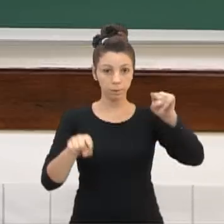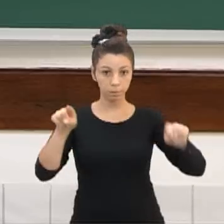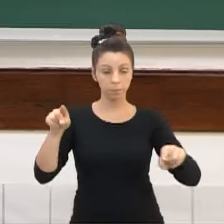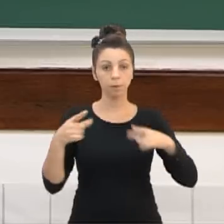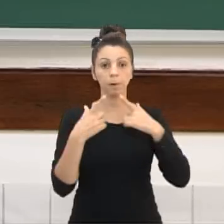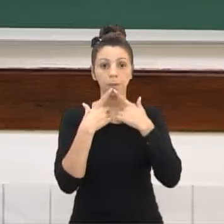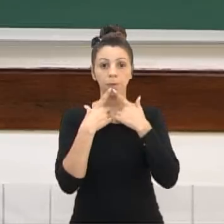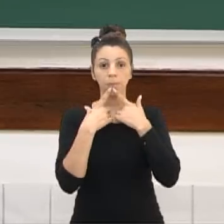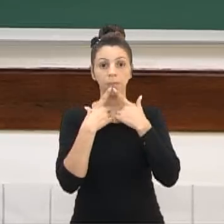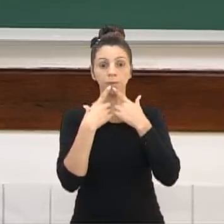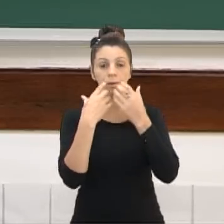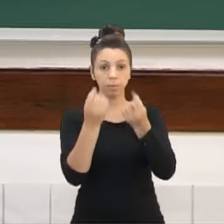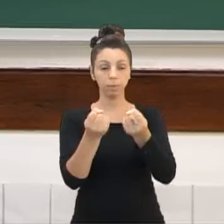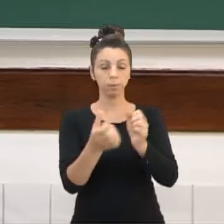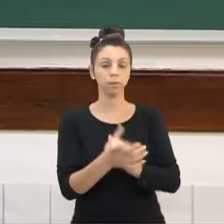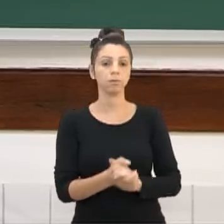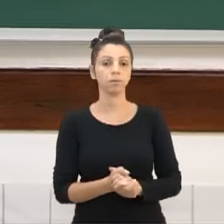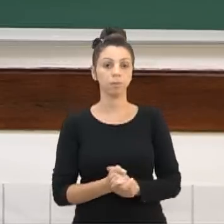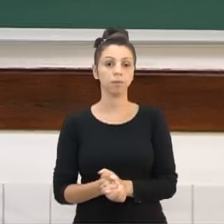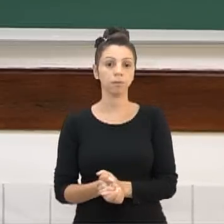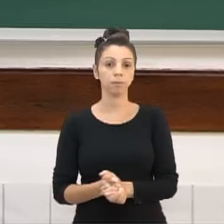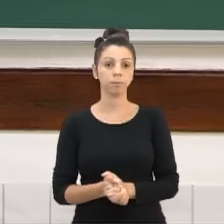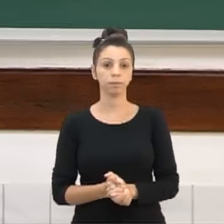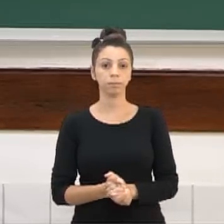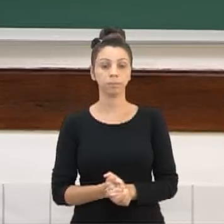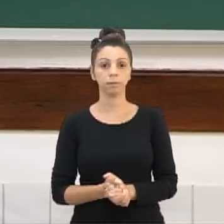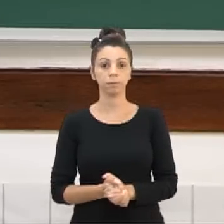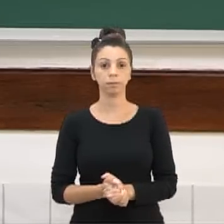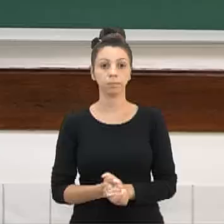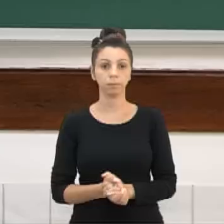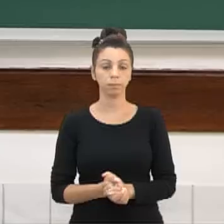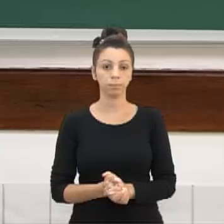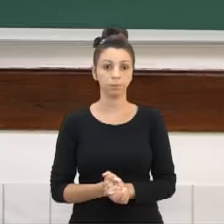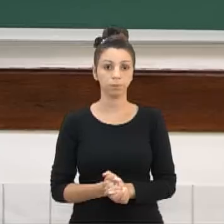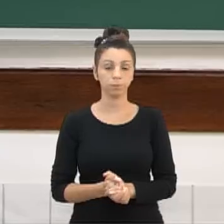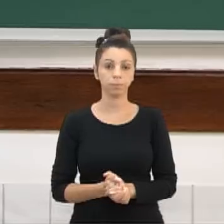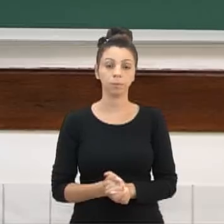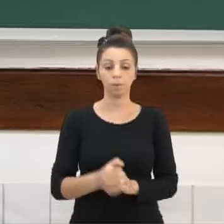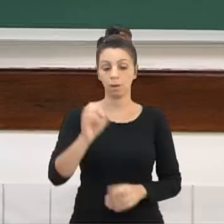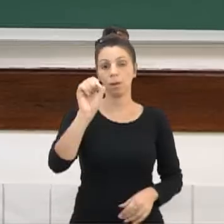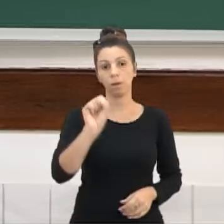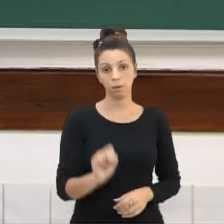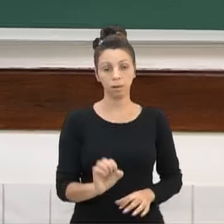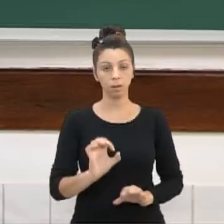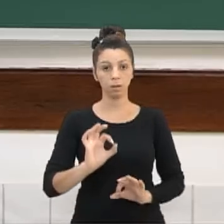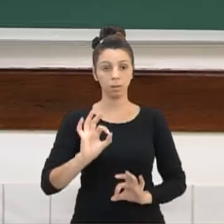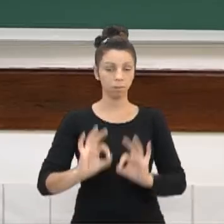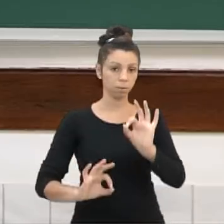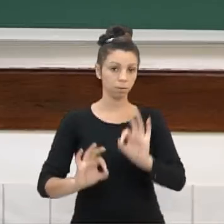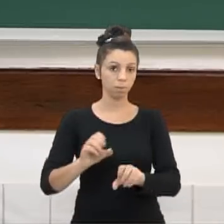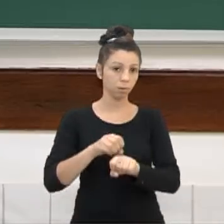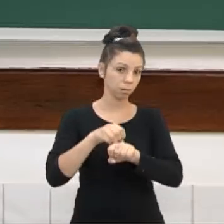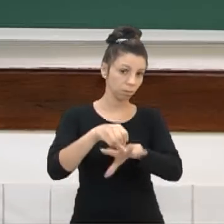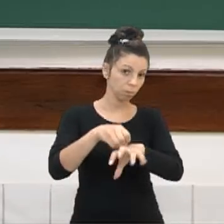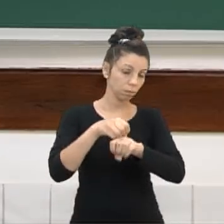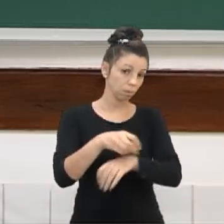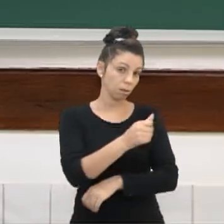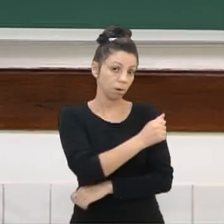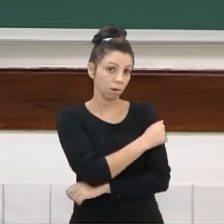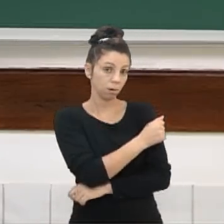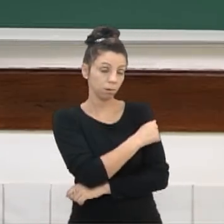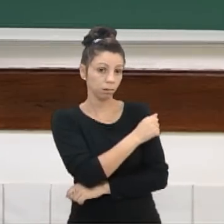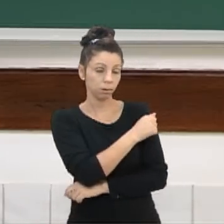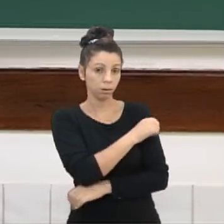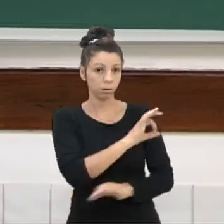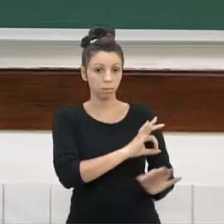linguísticas, né? Então, por exemplo, se eu estou aqui no Sul, elaborando um podcast para alunos que de repente vão estar